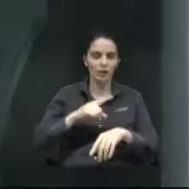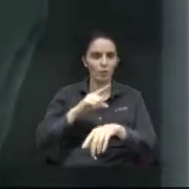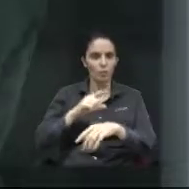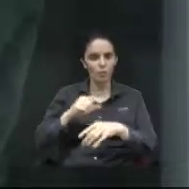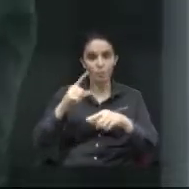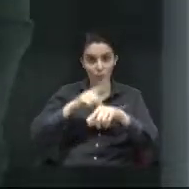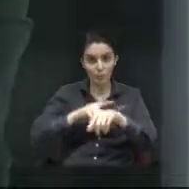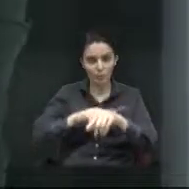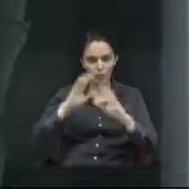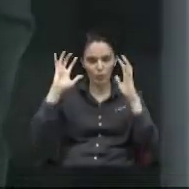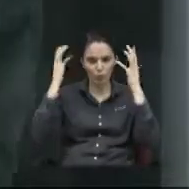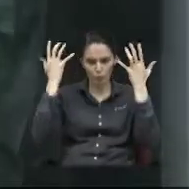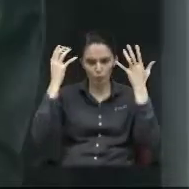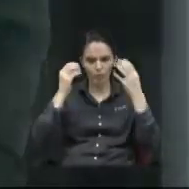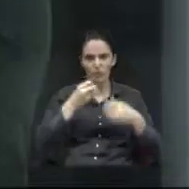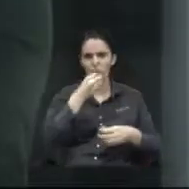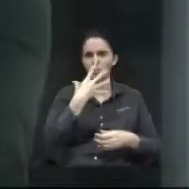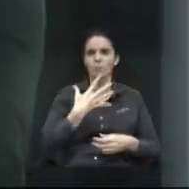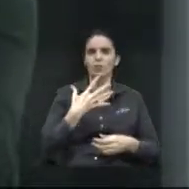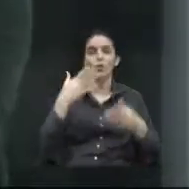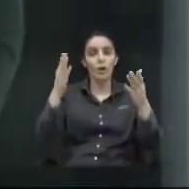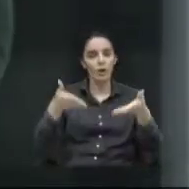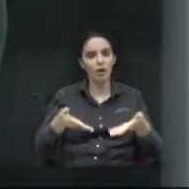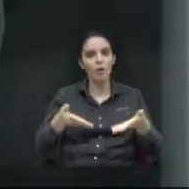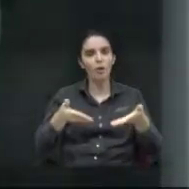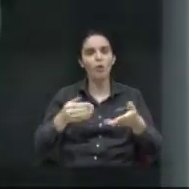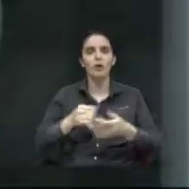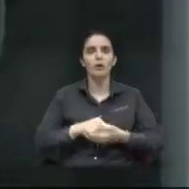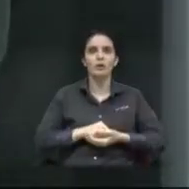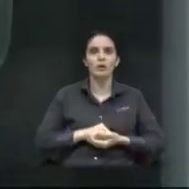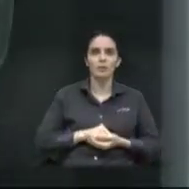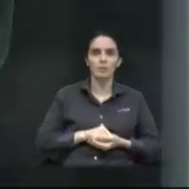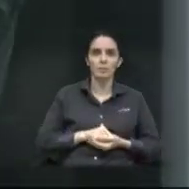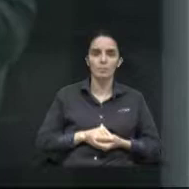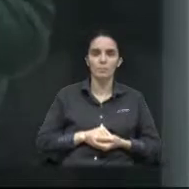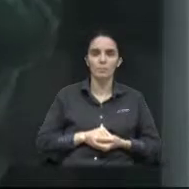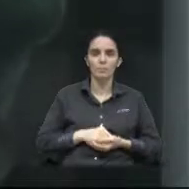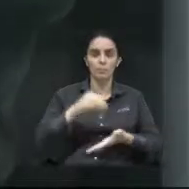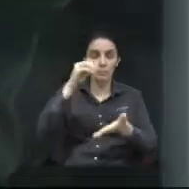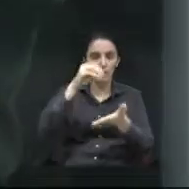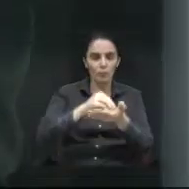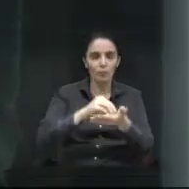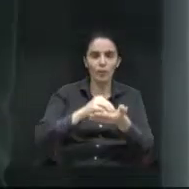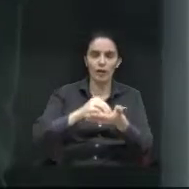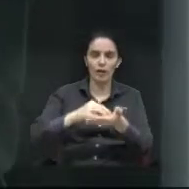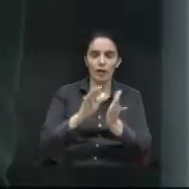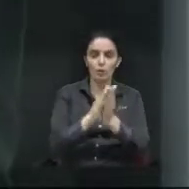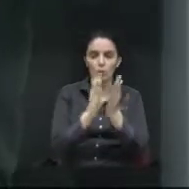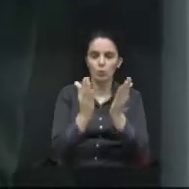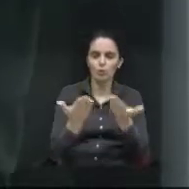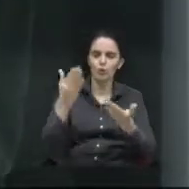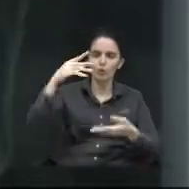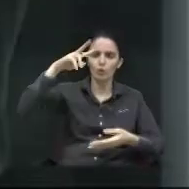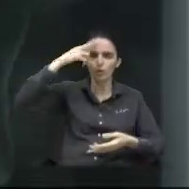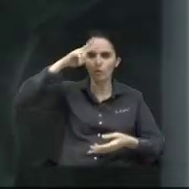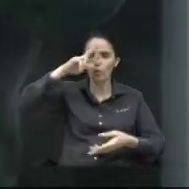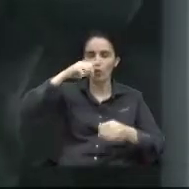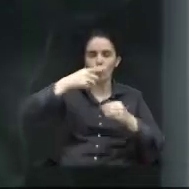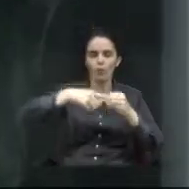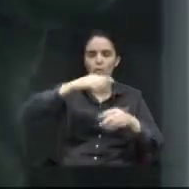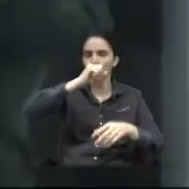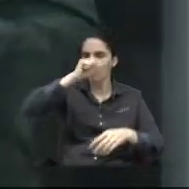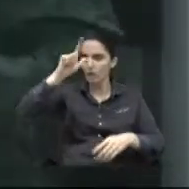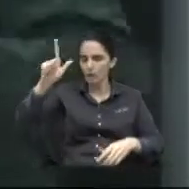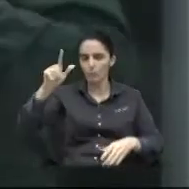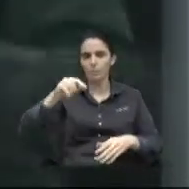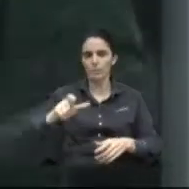podemos enaltecer e riscar lá, mencionar no livro da história de Limeira o nome de uma pessoa tão decente,